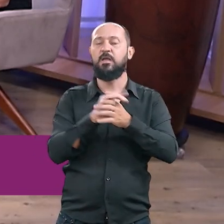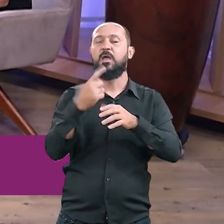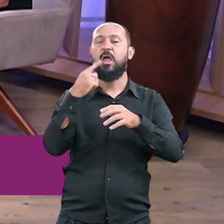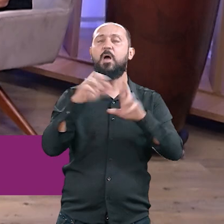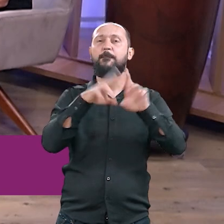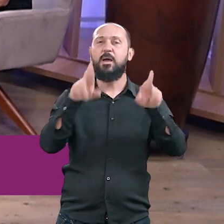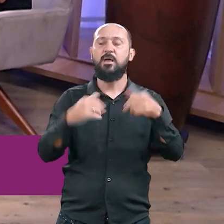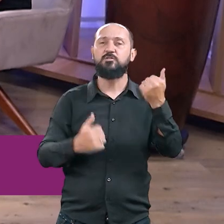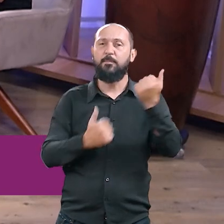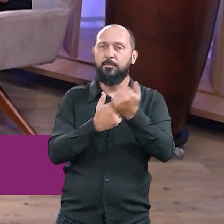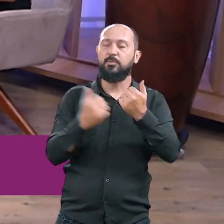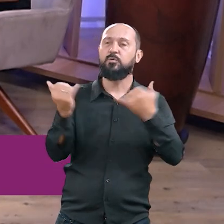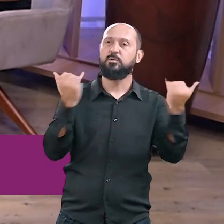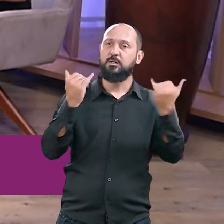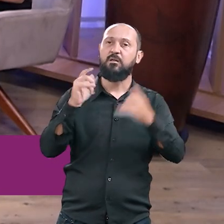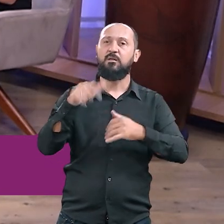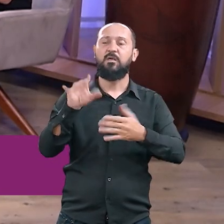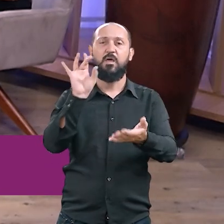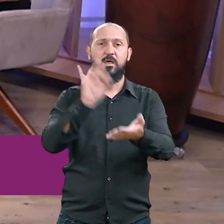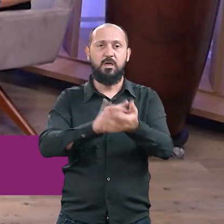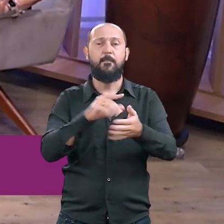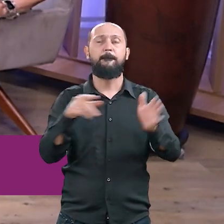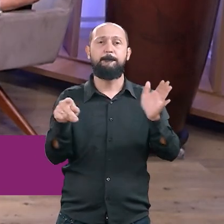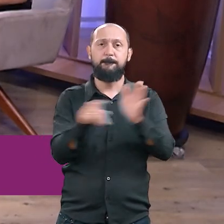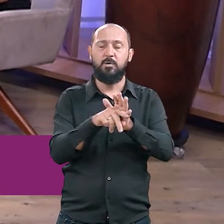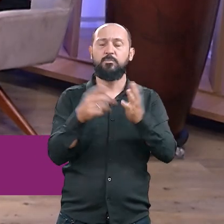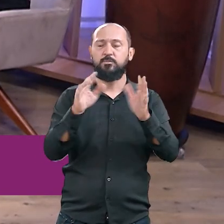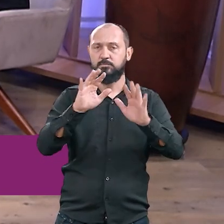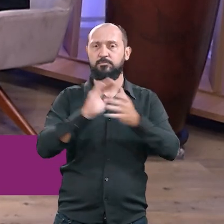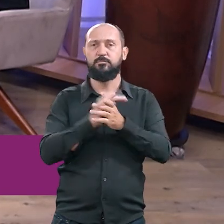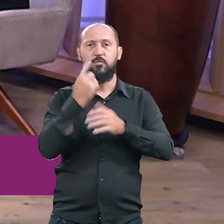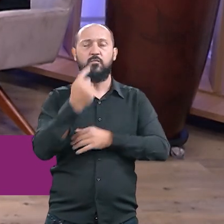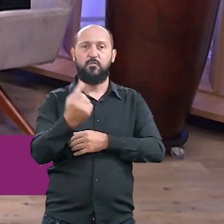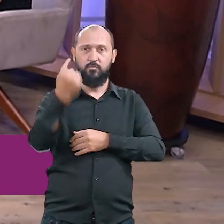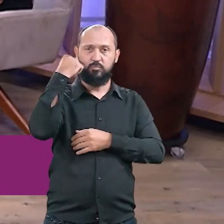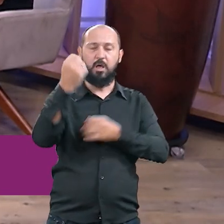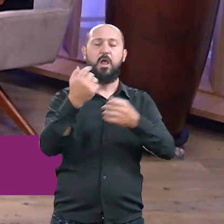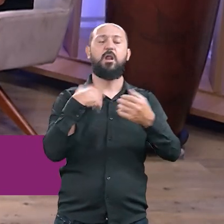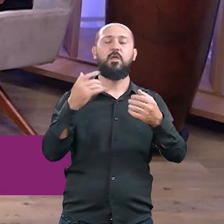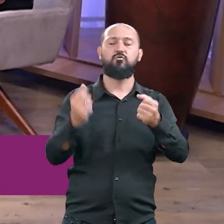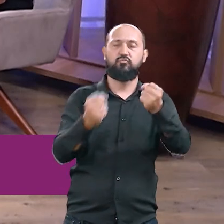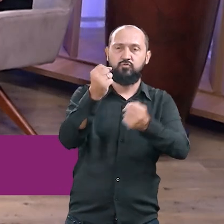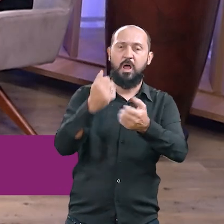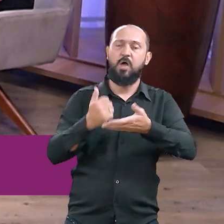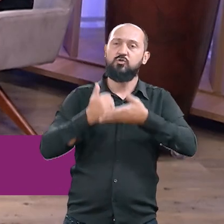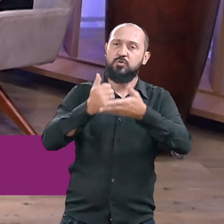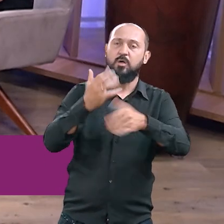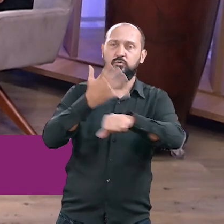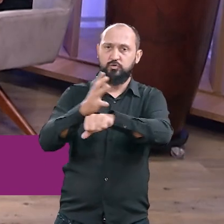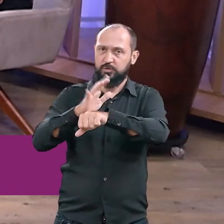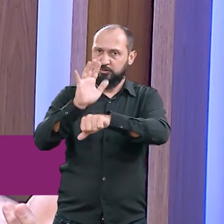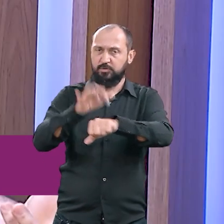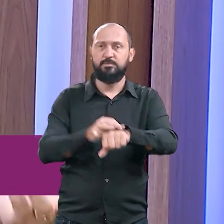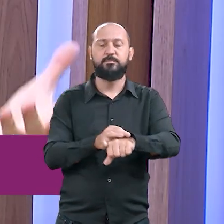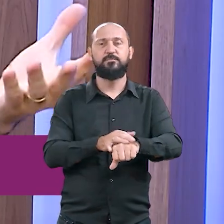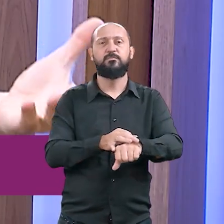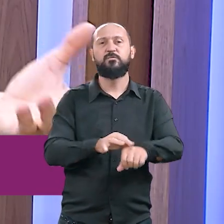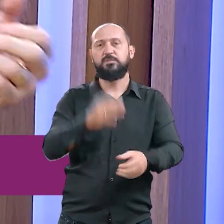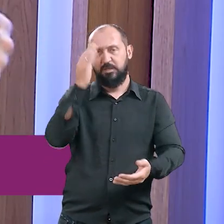mim, e aí de olho fechado assino e subo no sistema do Tribunal de Justiça. Como um jornalista, eu não entro no